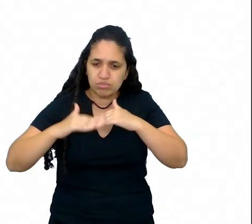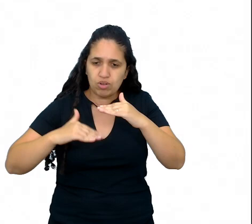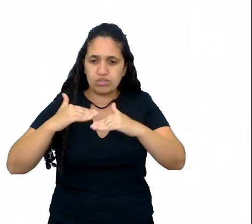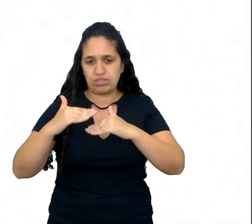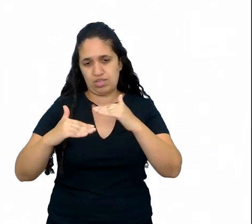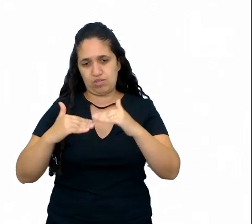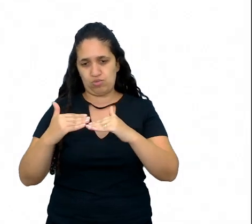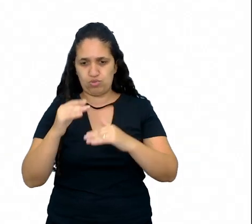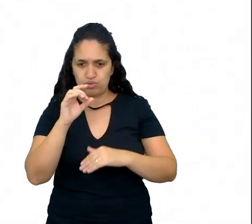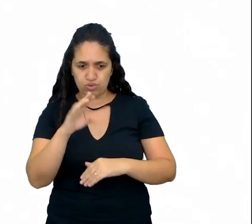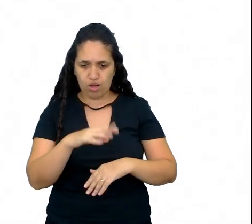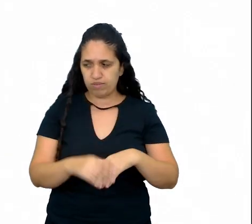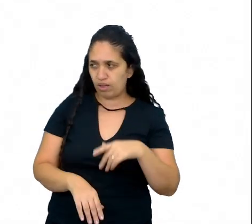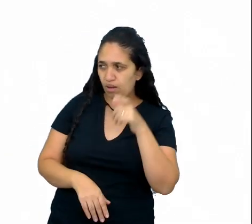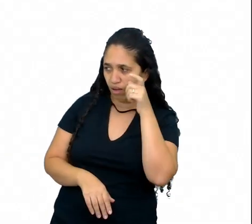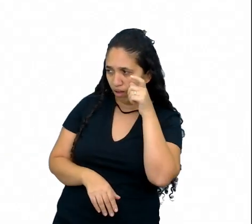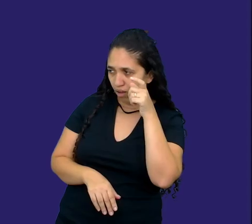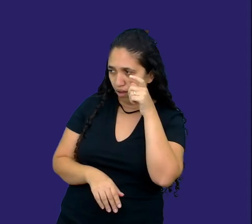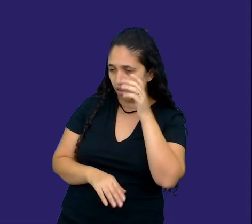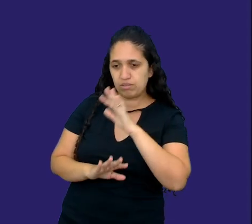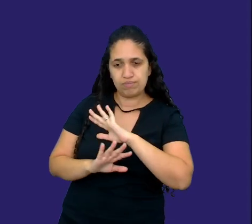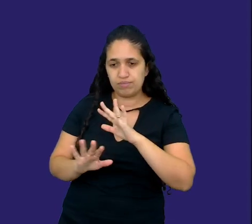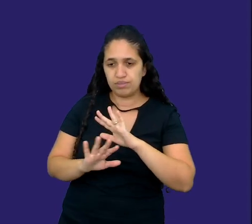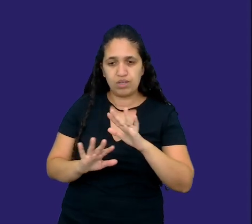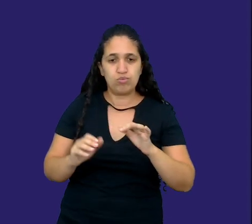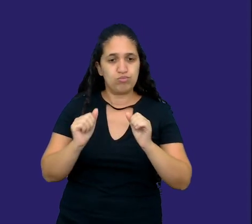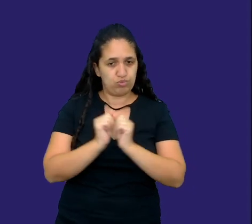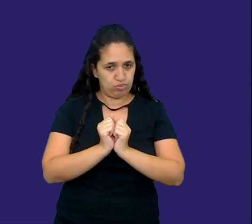fiquem ali só como mero espectador.